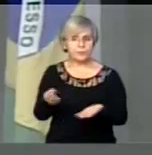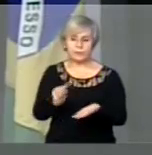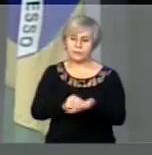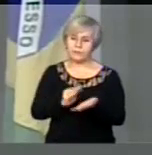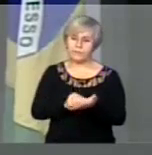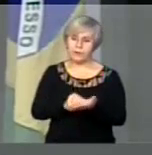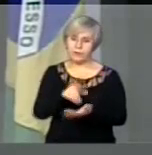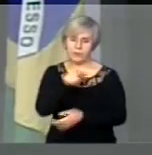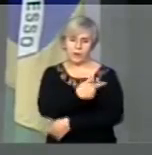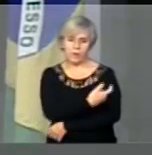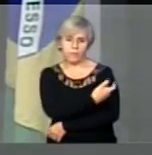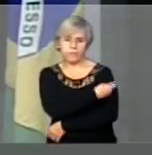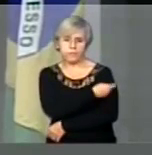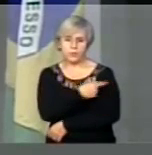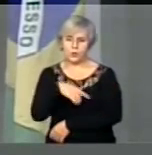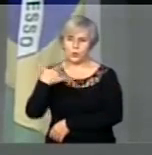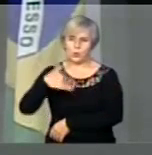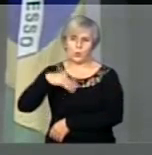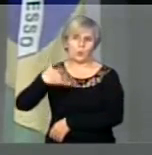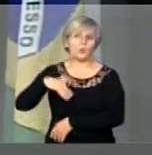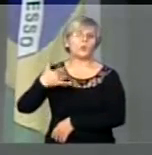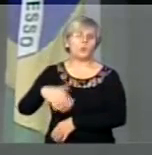um custo extremamente elevado.